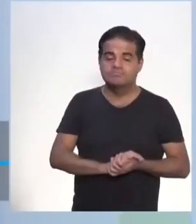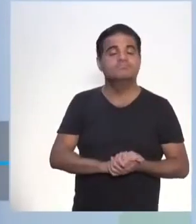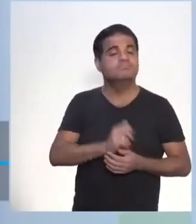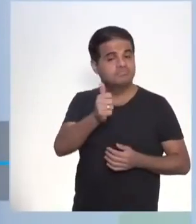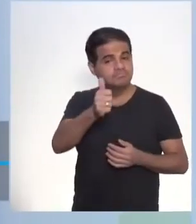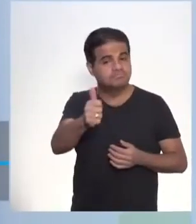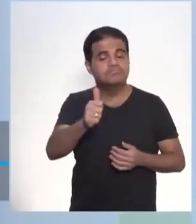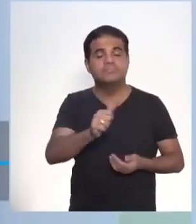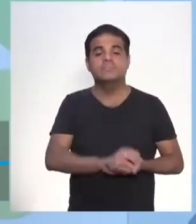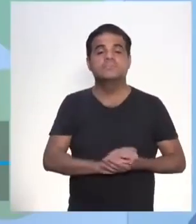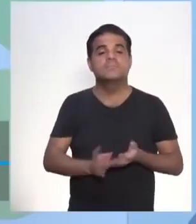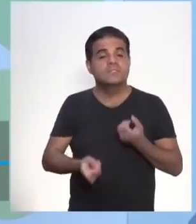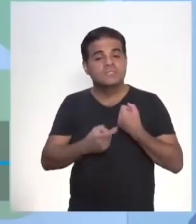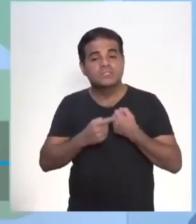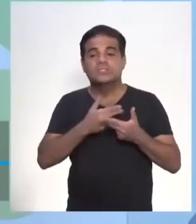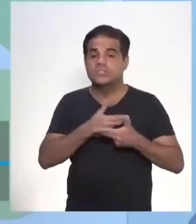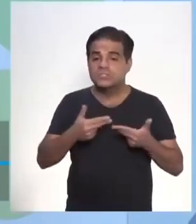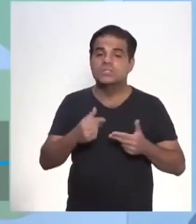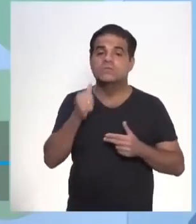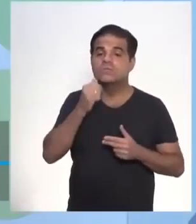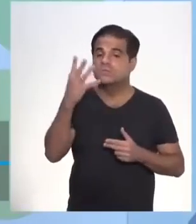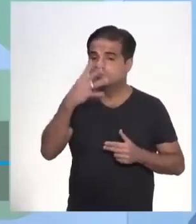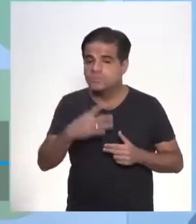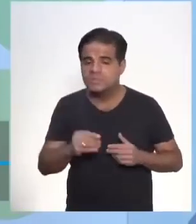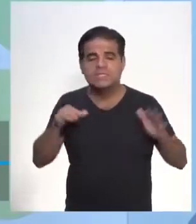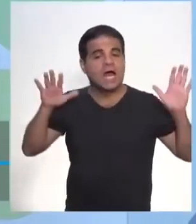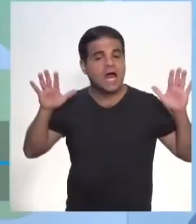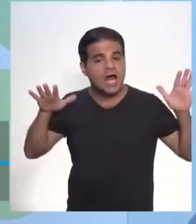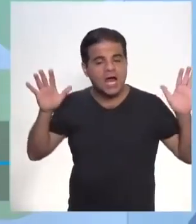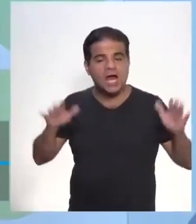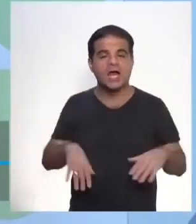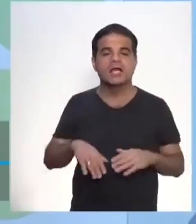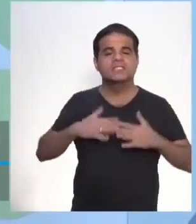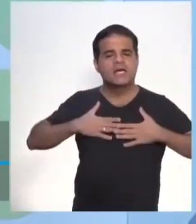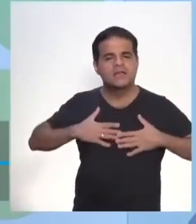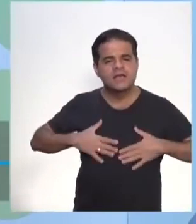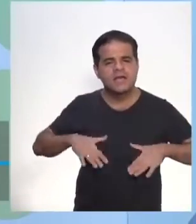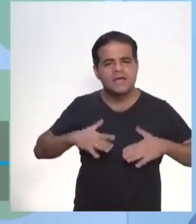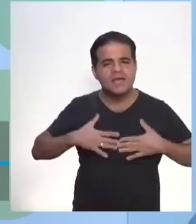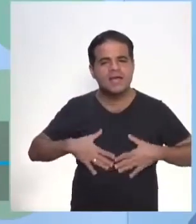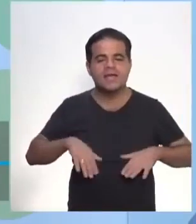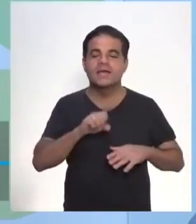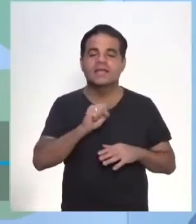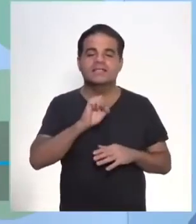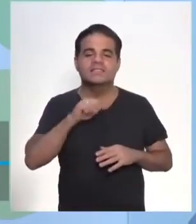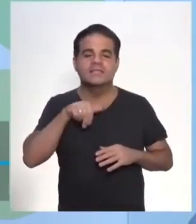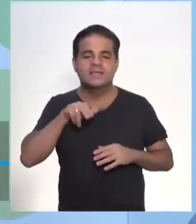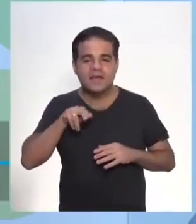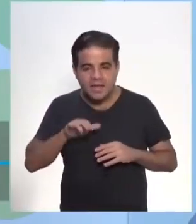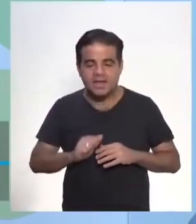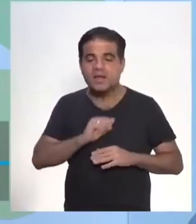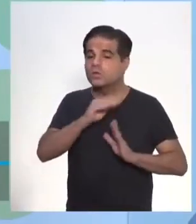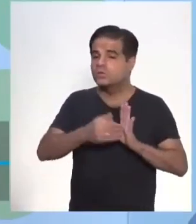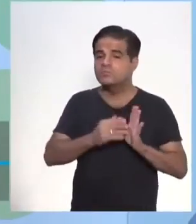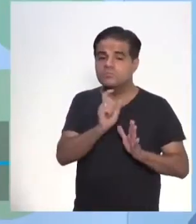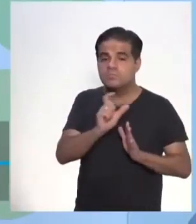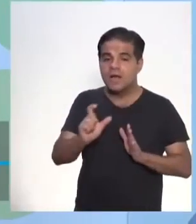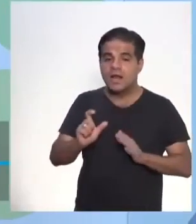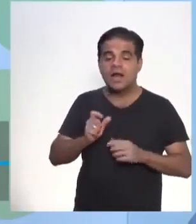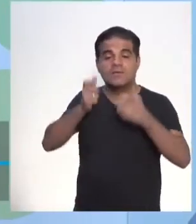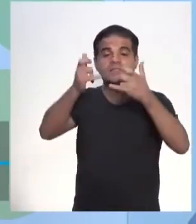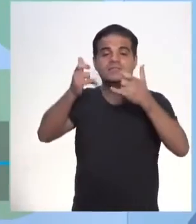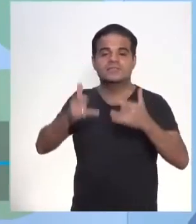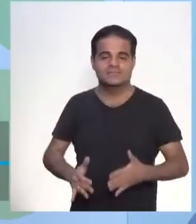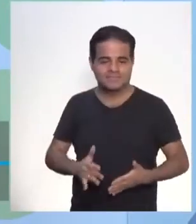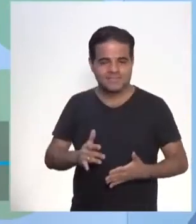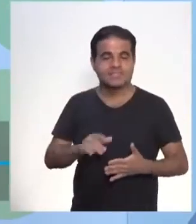muito bem. Adjetivos, moça bonita, anjo, né? Serena, todas essas palavras que ajudam a gente a descrever.